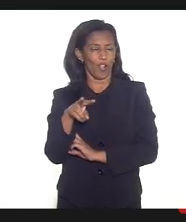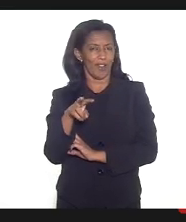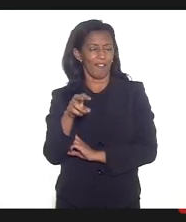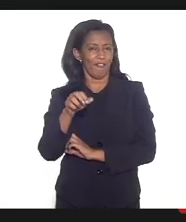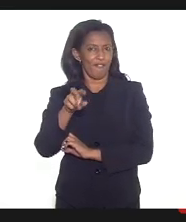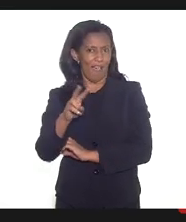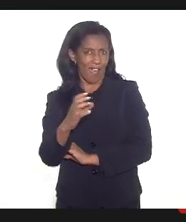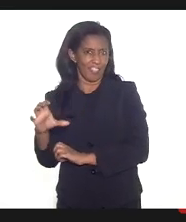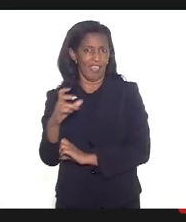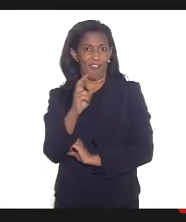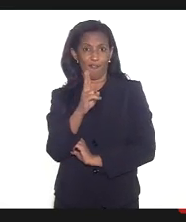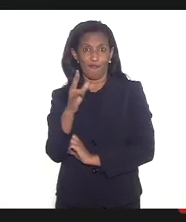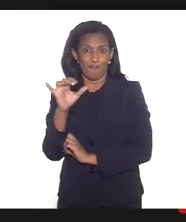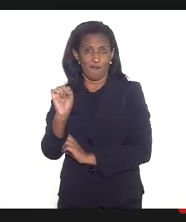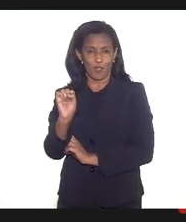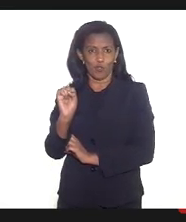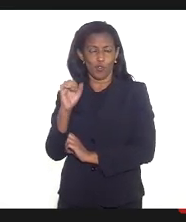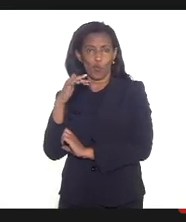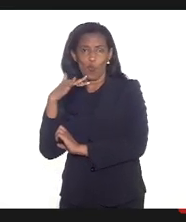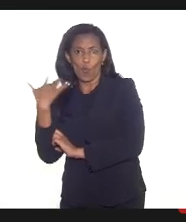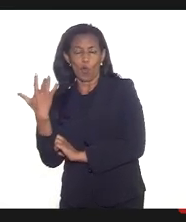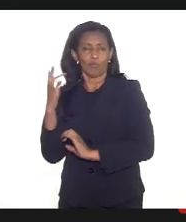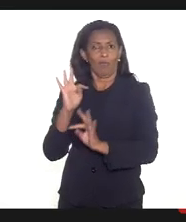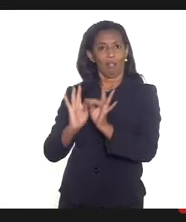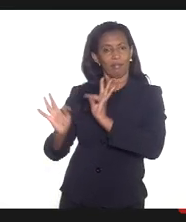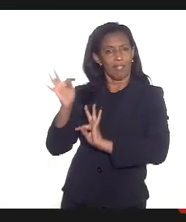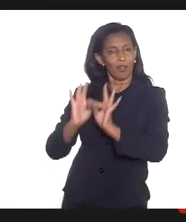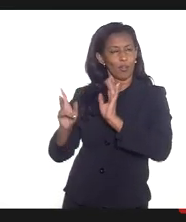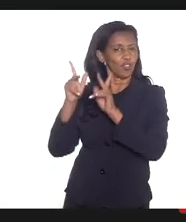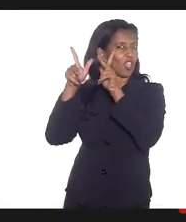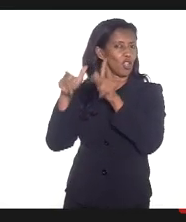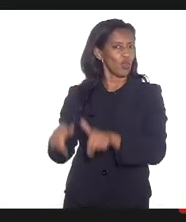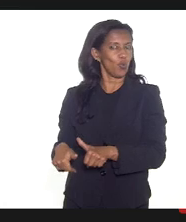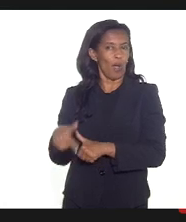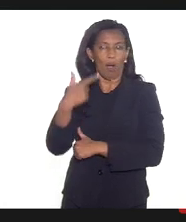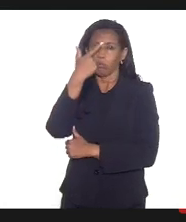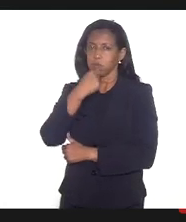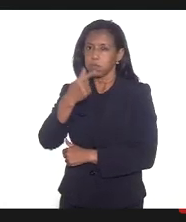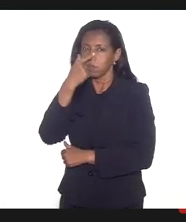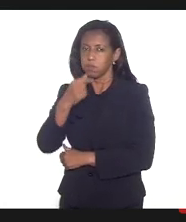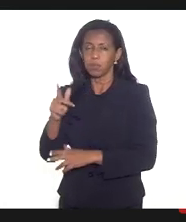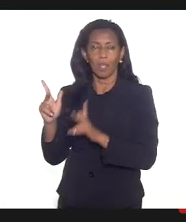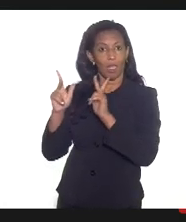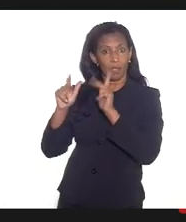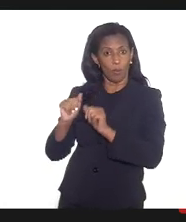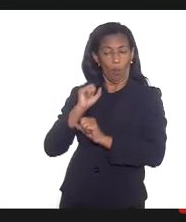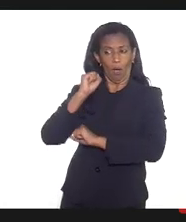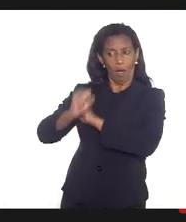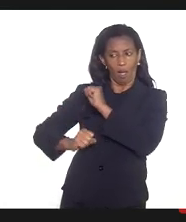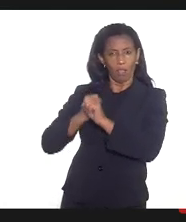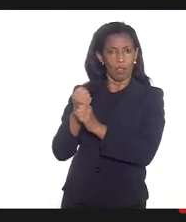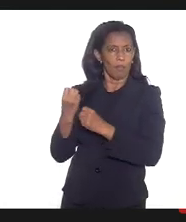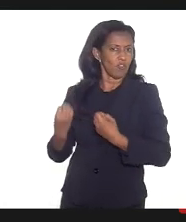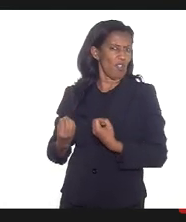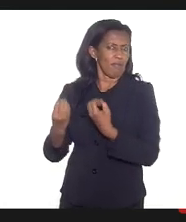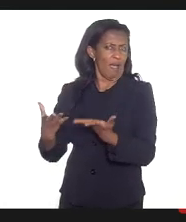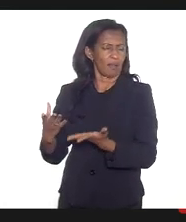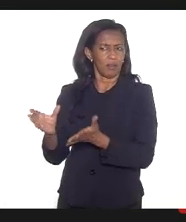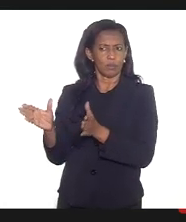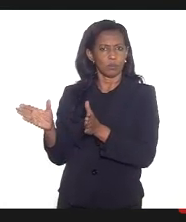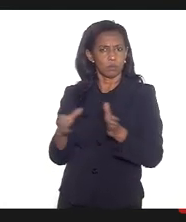vírus inativado é a mesma tecnologia das vacinas para a gripe por exemplo que anualmente são ofertadas